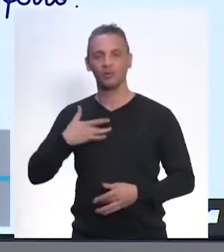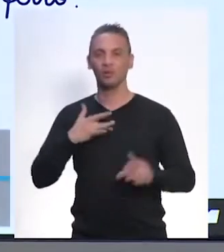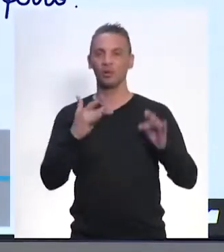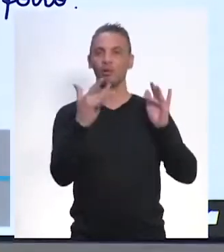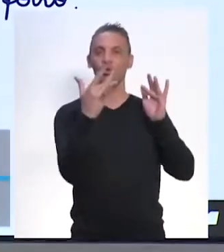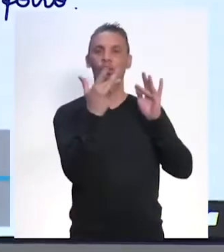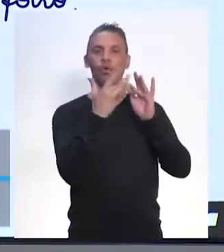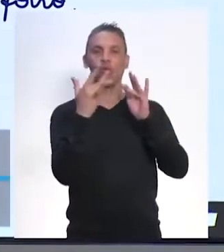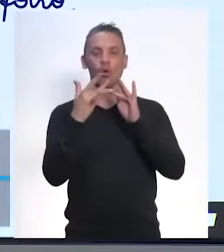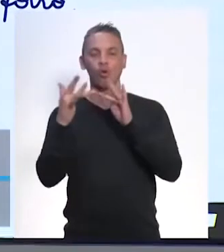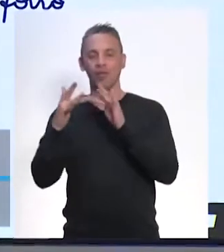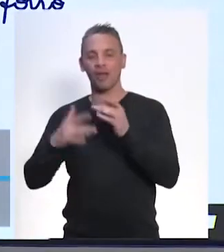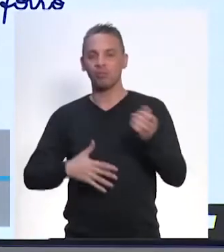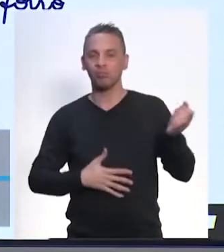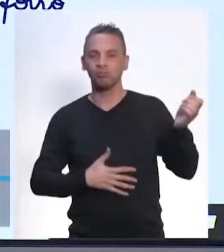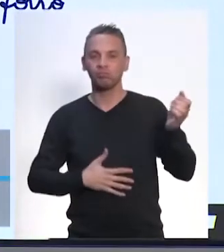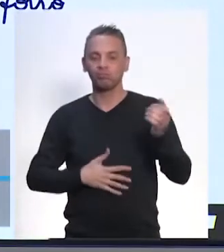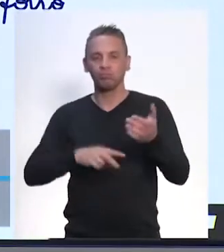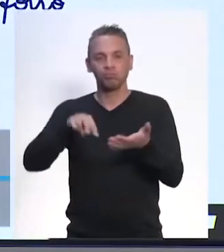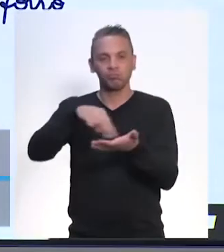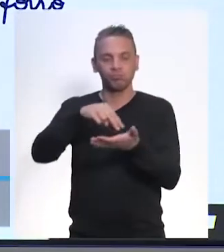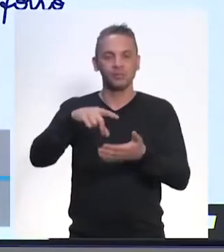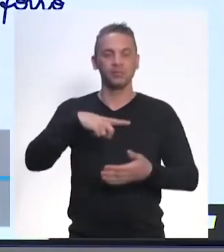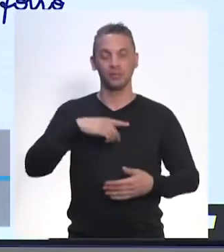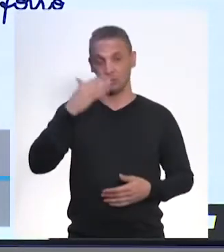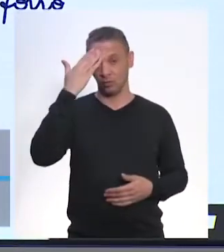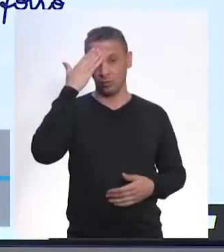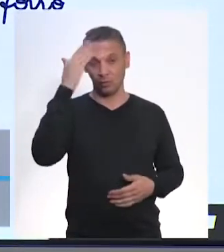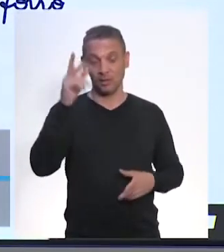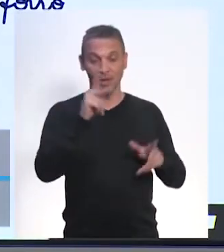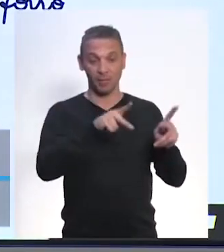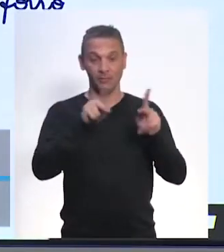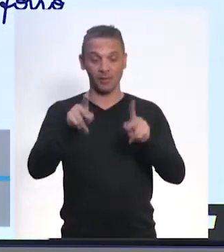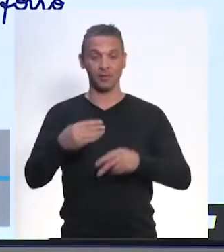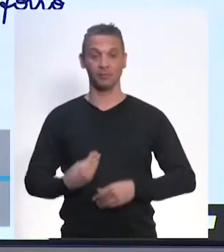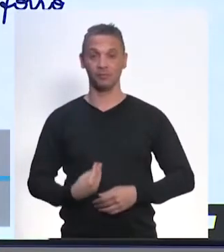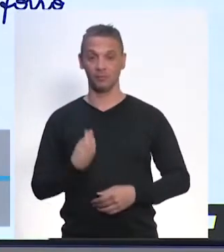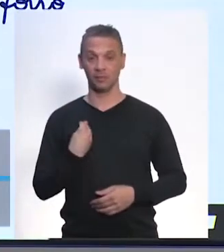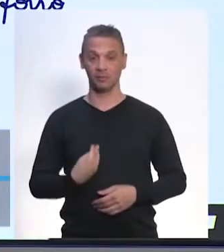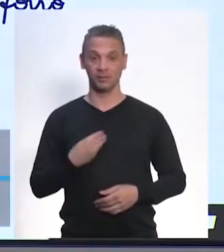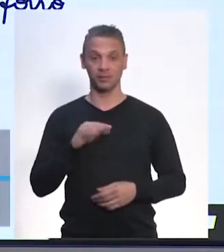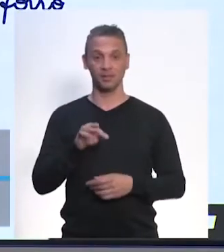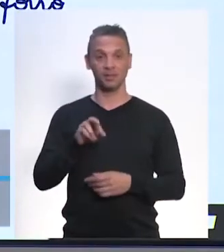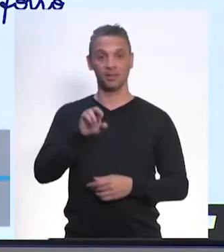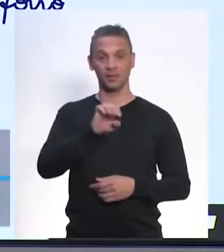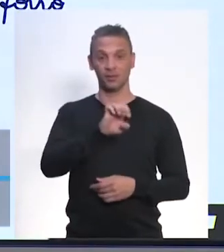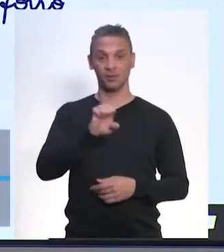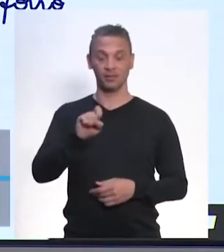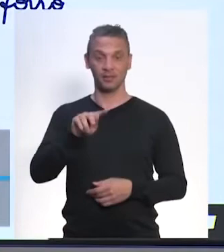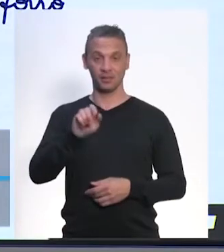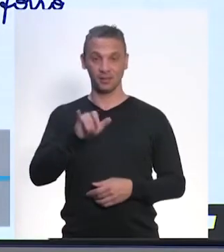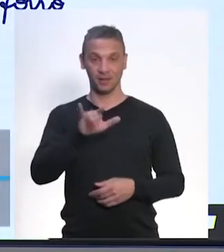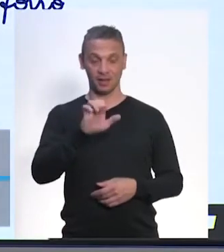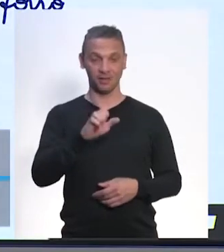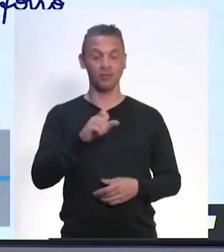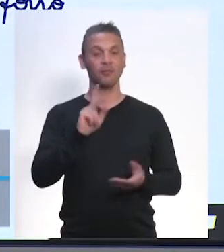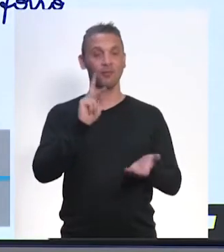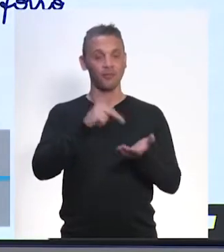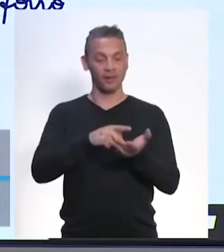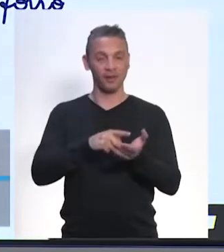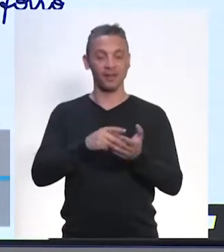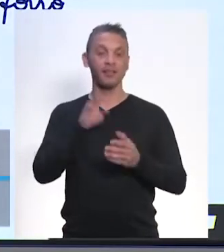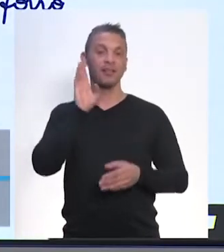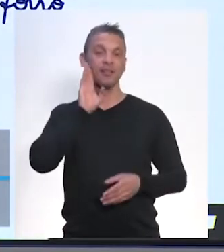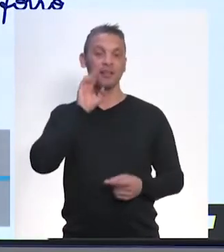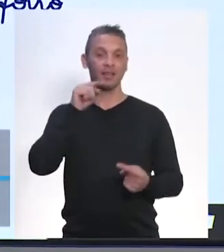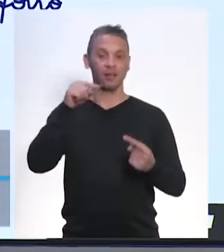com a dança, né? Muitas pessoas já dançam. Obrigada, professora, pela participação. Freestyle realmente é um estilo muito legal